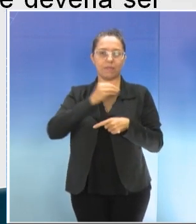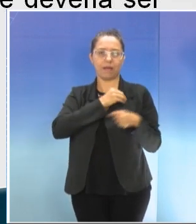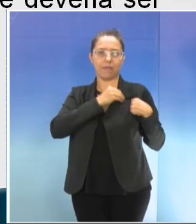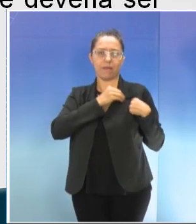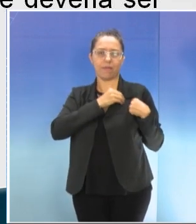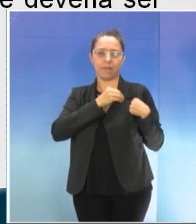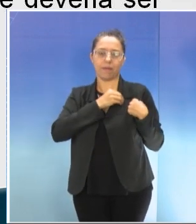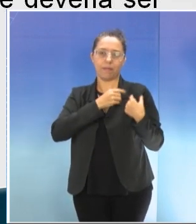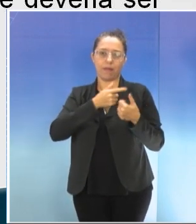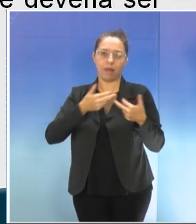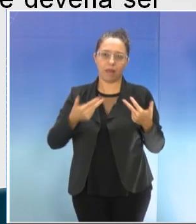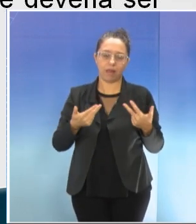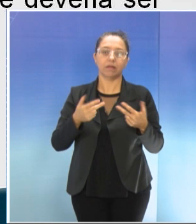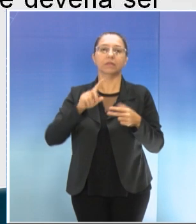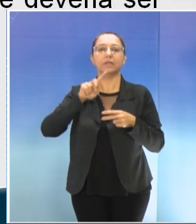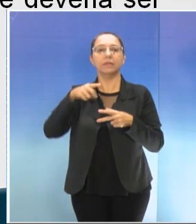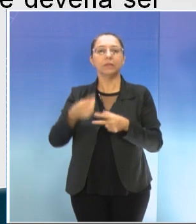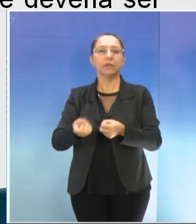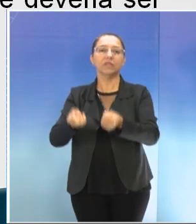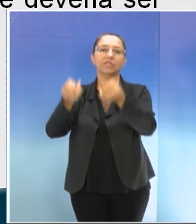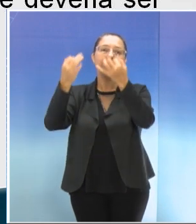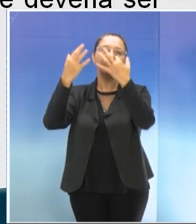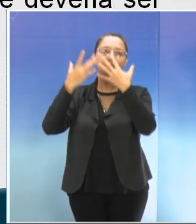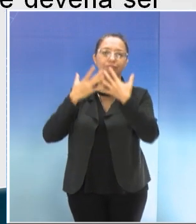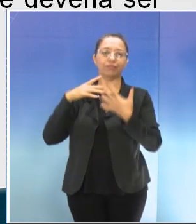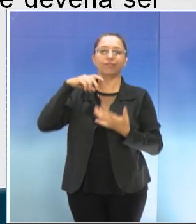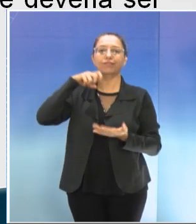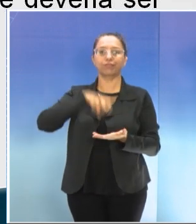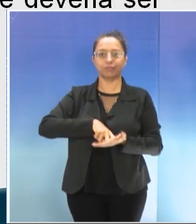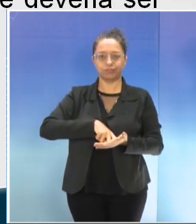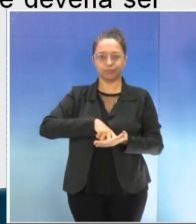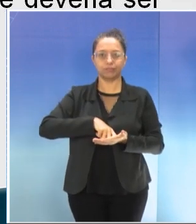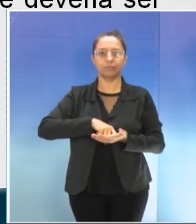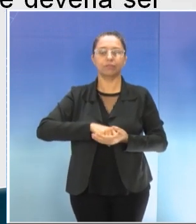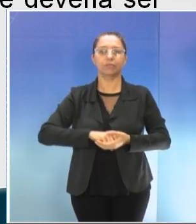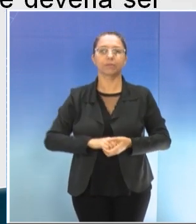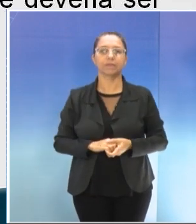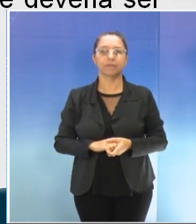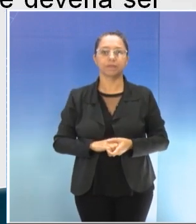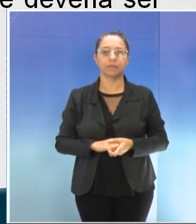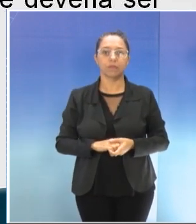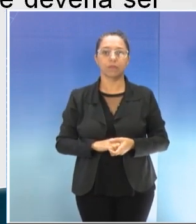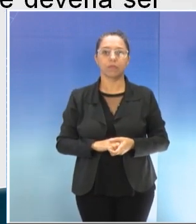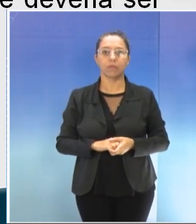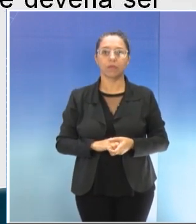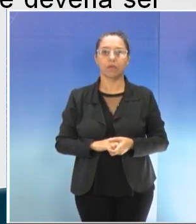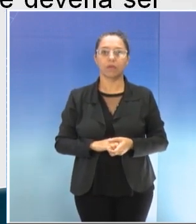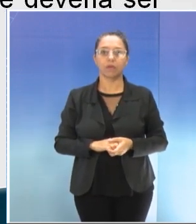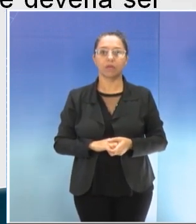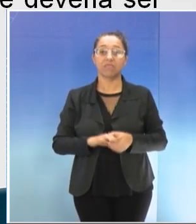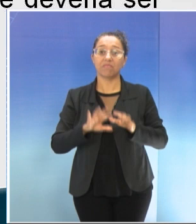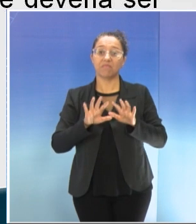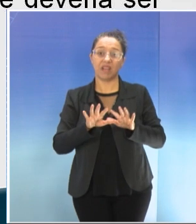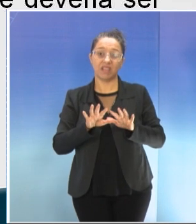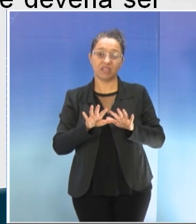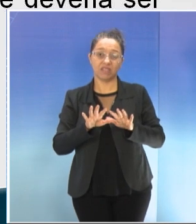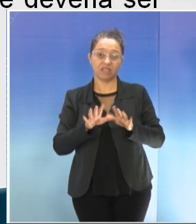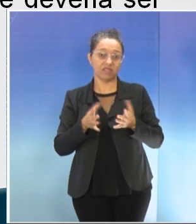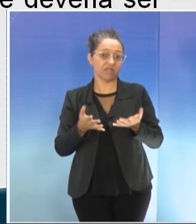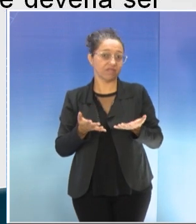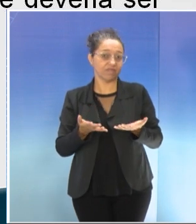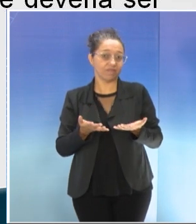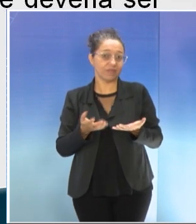pecar, recairão sobre ele as punições divinas. Ora, isso seria injusto